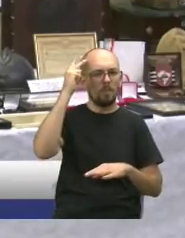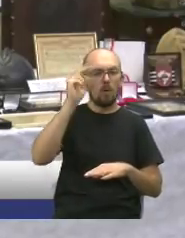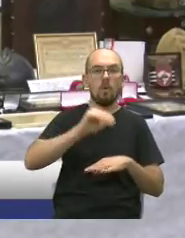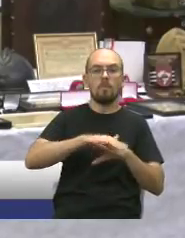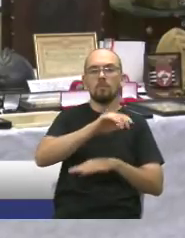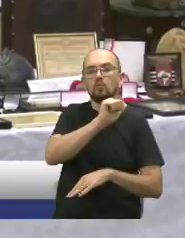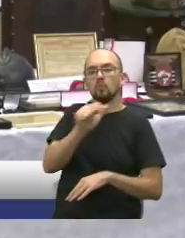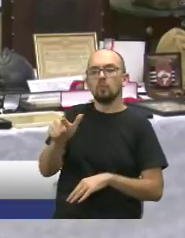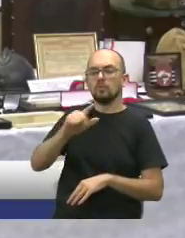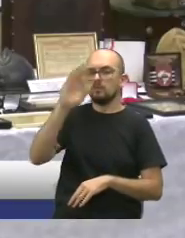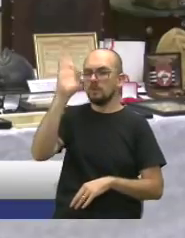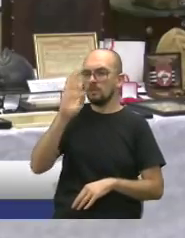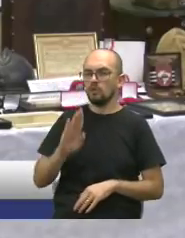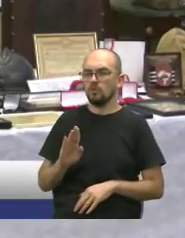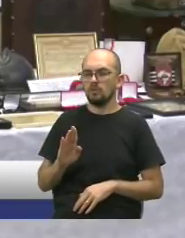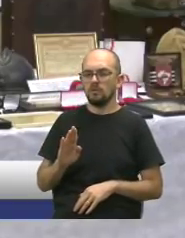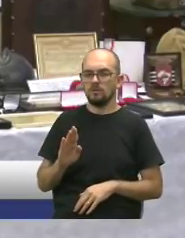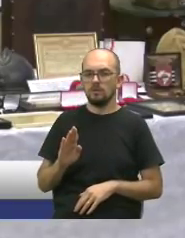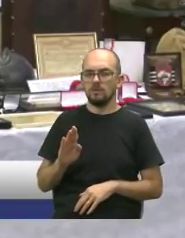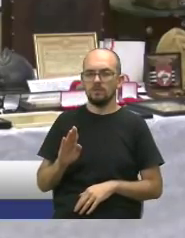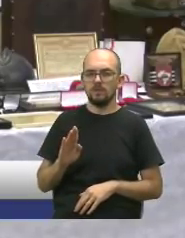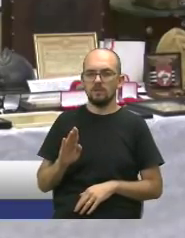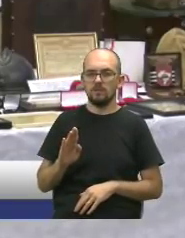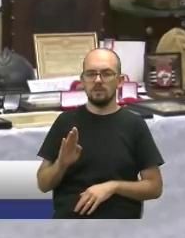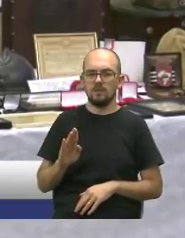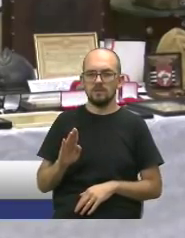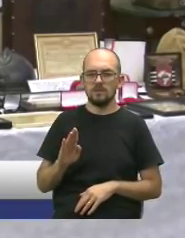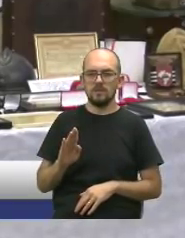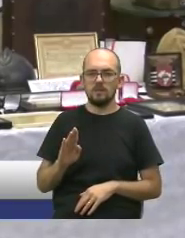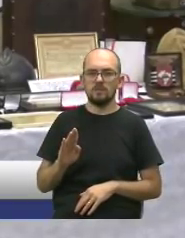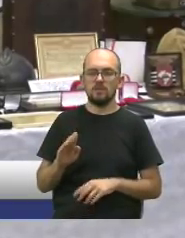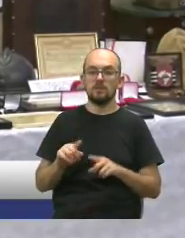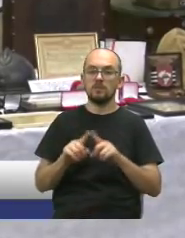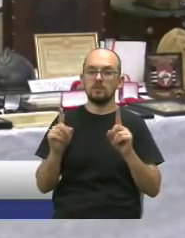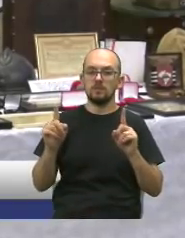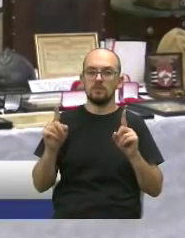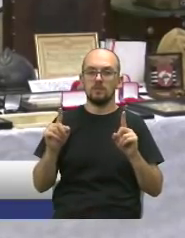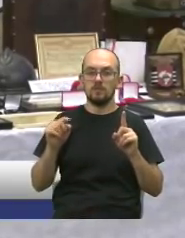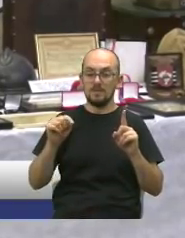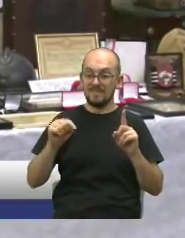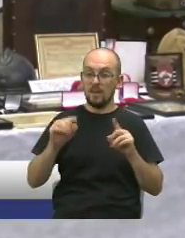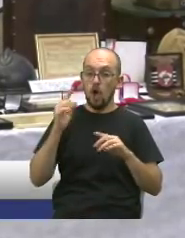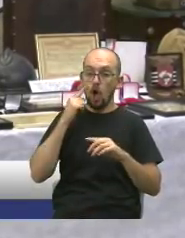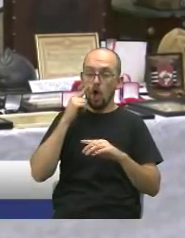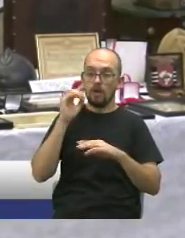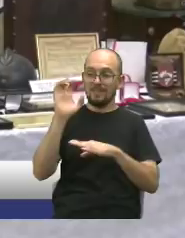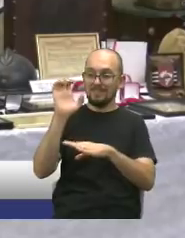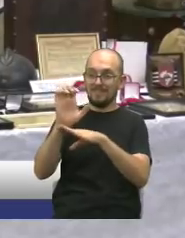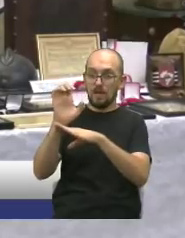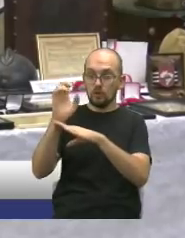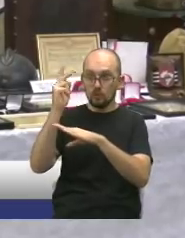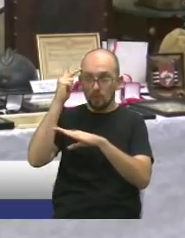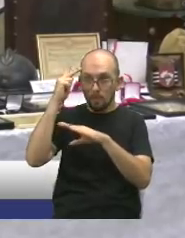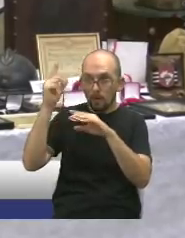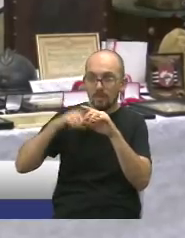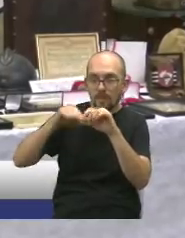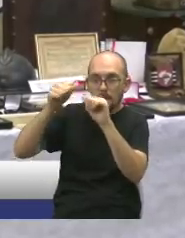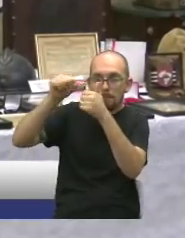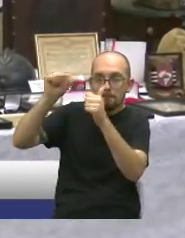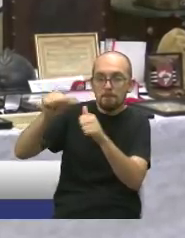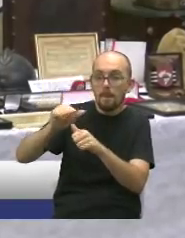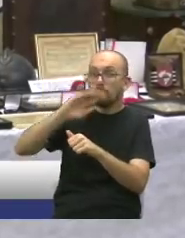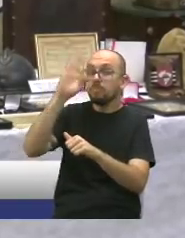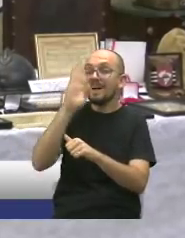não. Não. É por isso que na bandeira de São Paulo existe o mapa do Brasil, não de São Paulo.